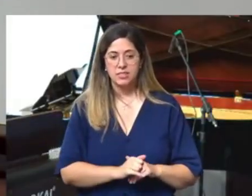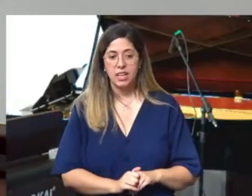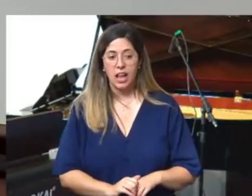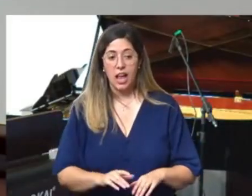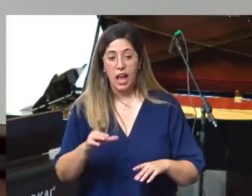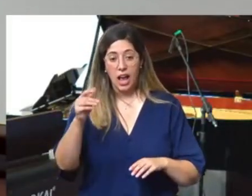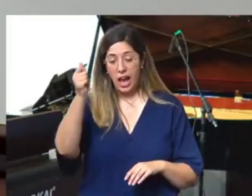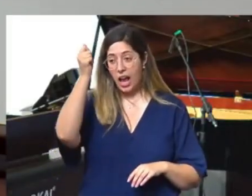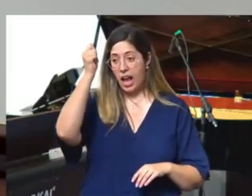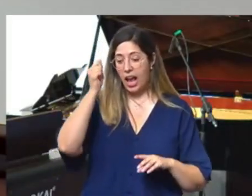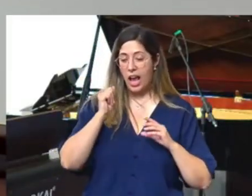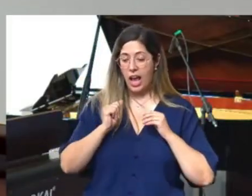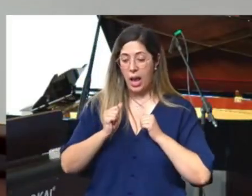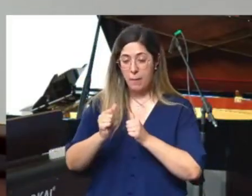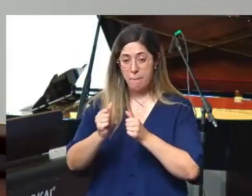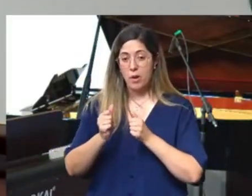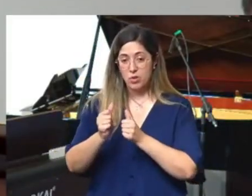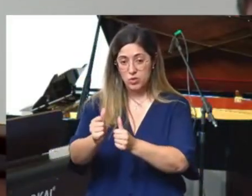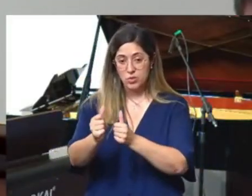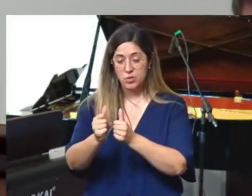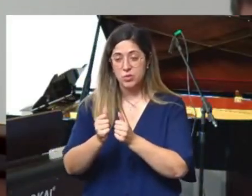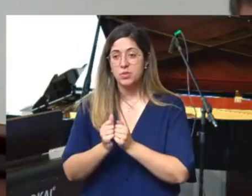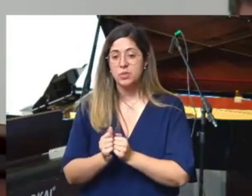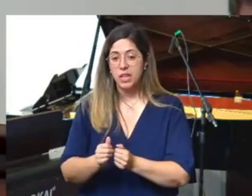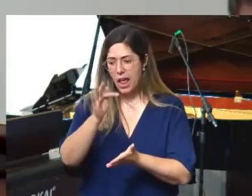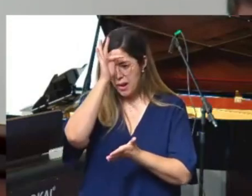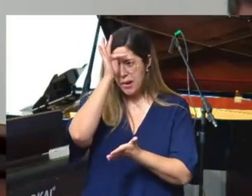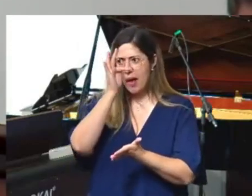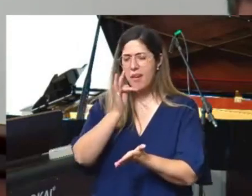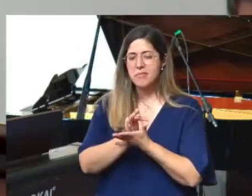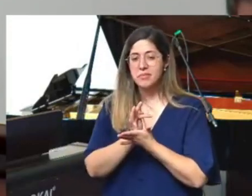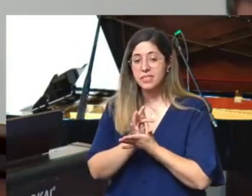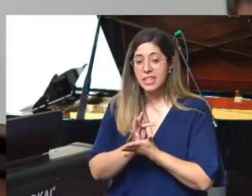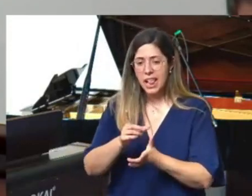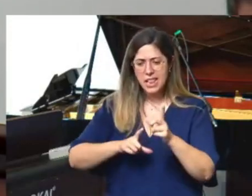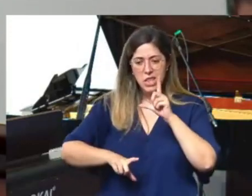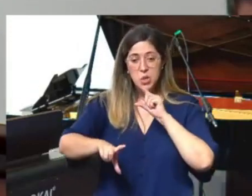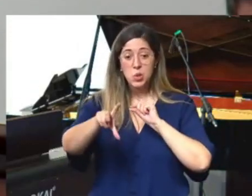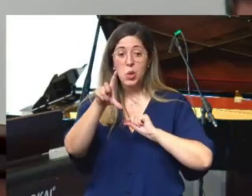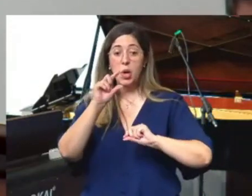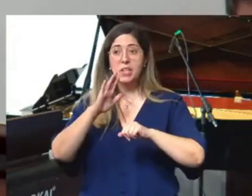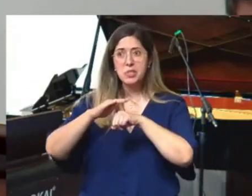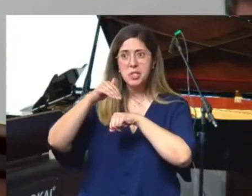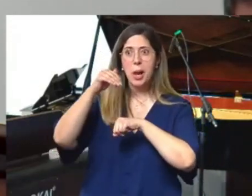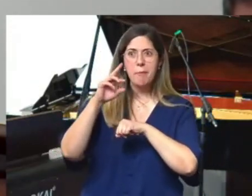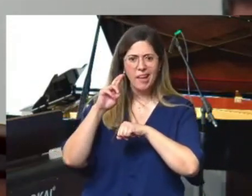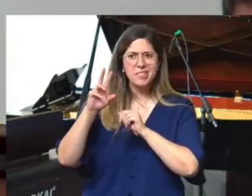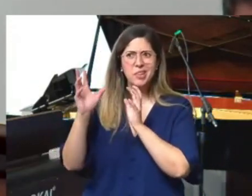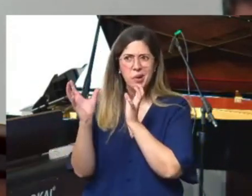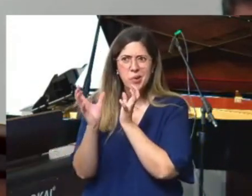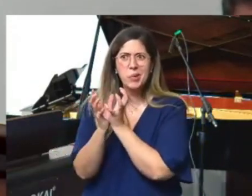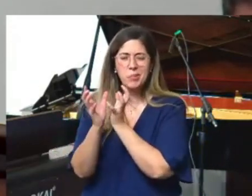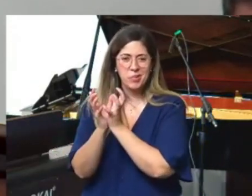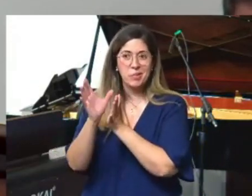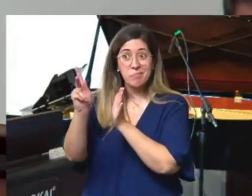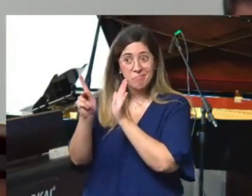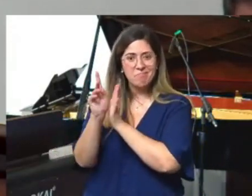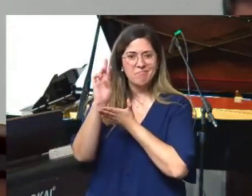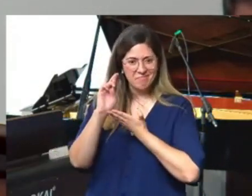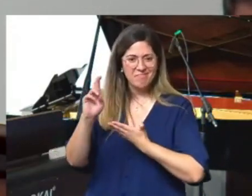para promover a fé que é dos eleitos de Deus.